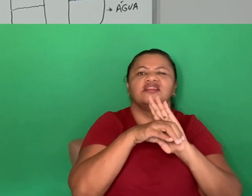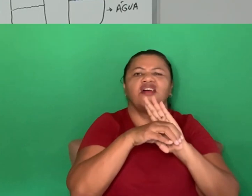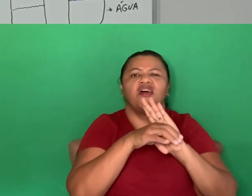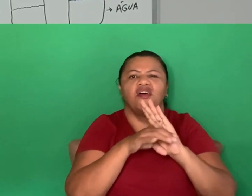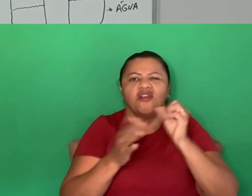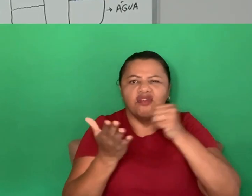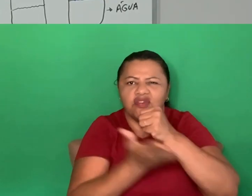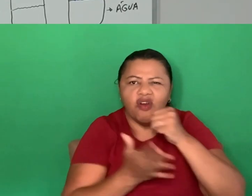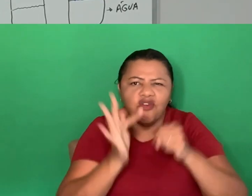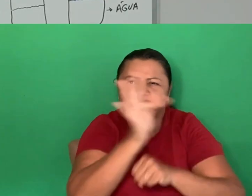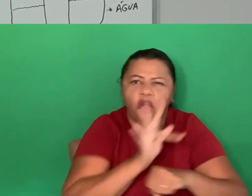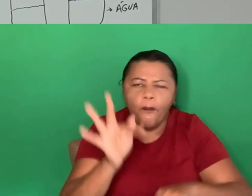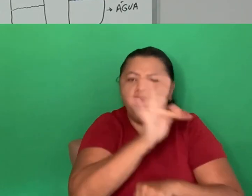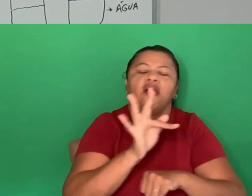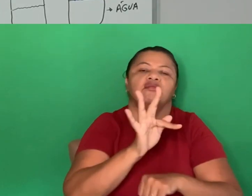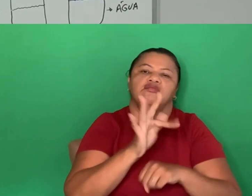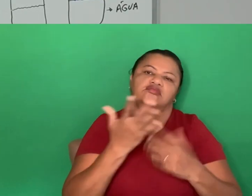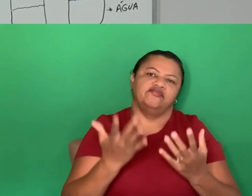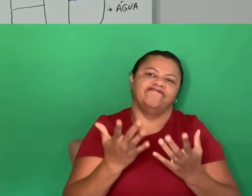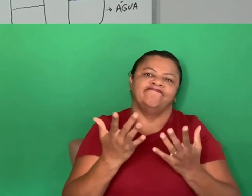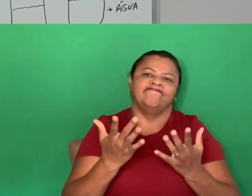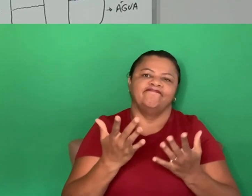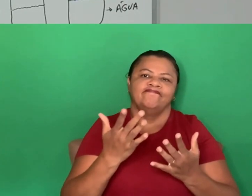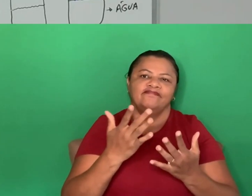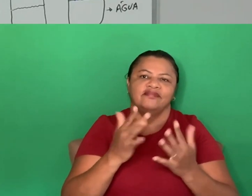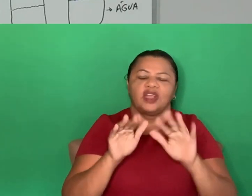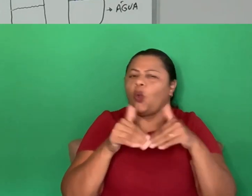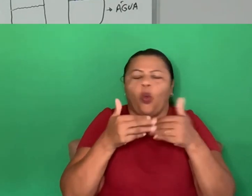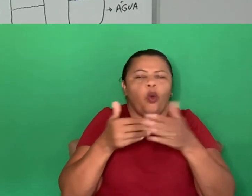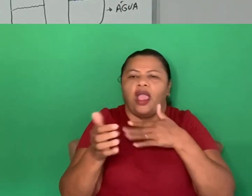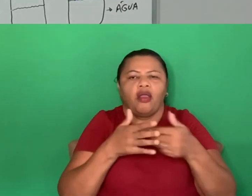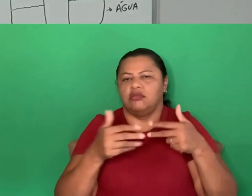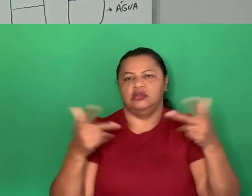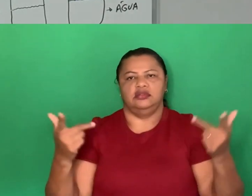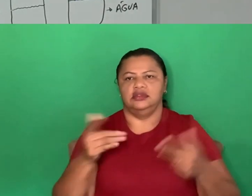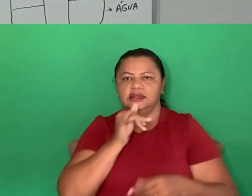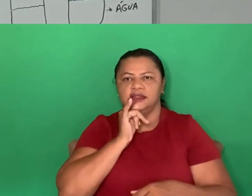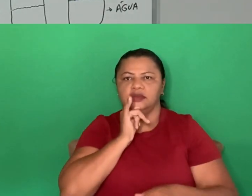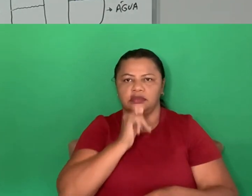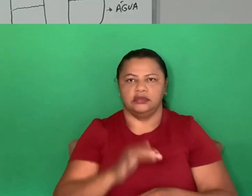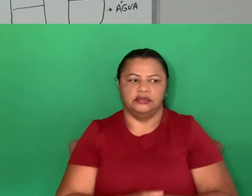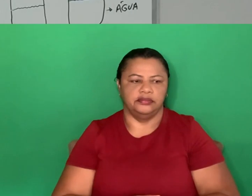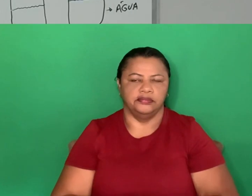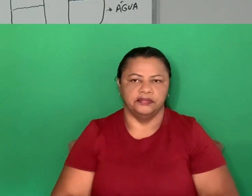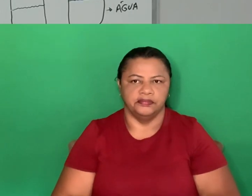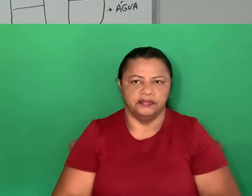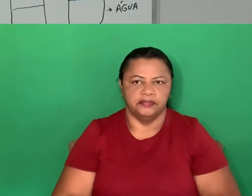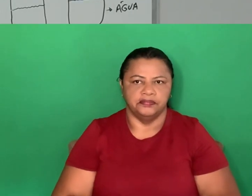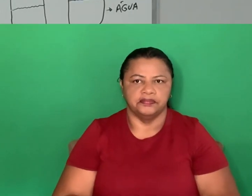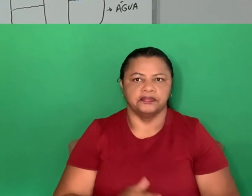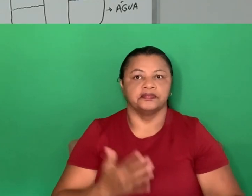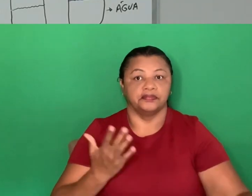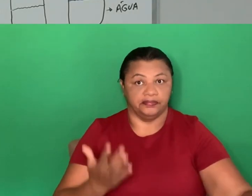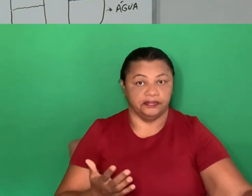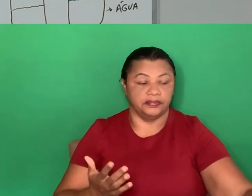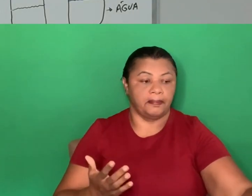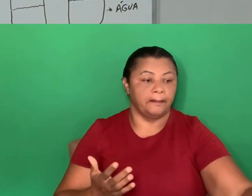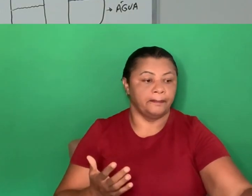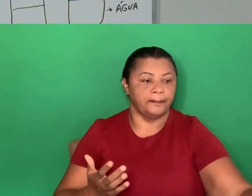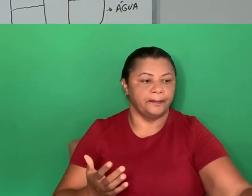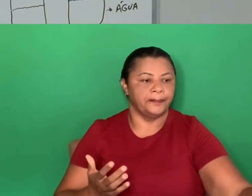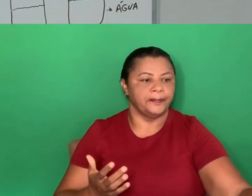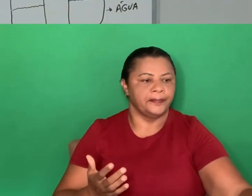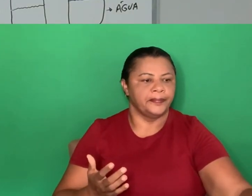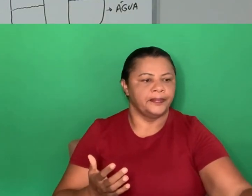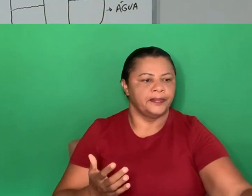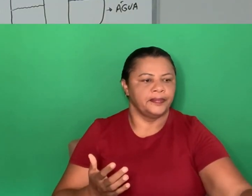uma substância pura, como também pode ser uma mistura. Tá? Então vamos lá. Aqui na nossa classificação, um